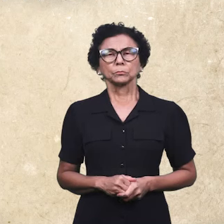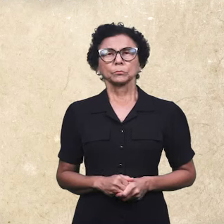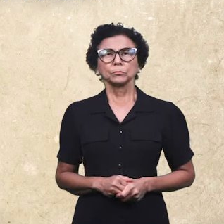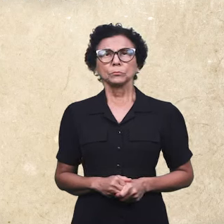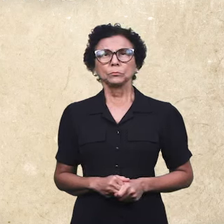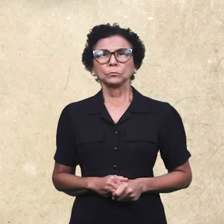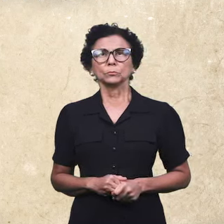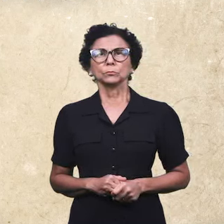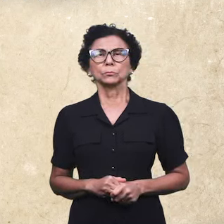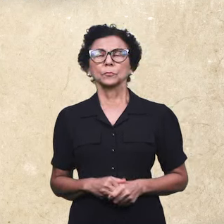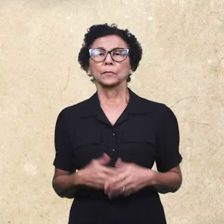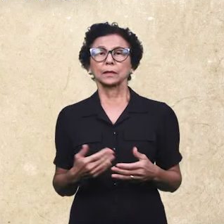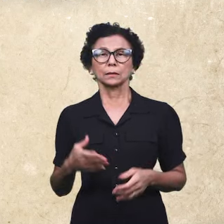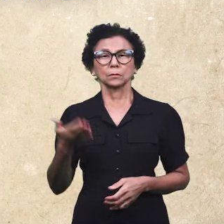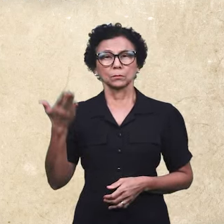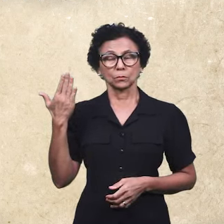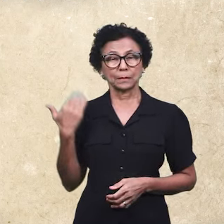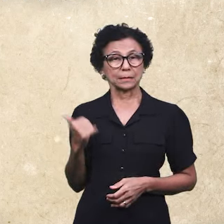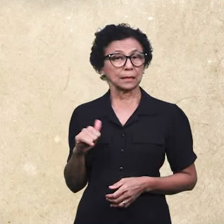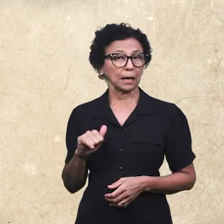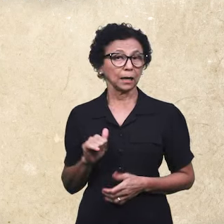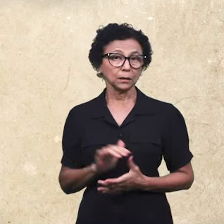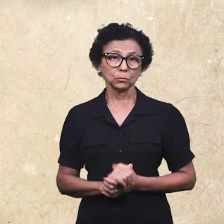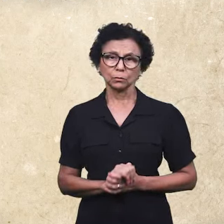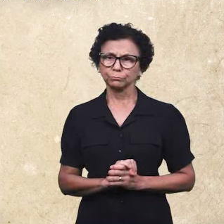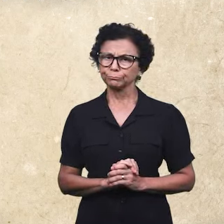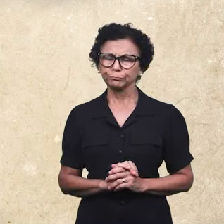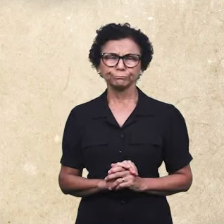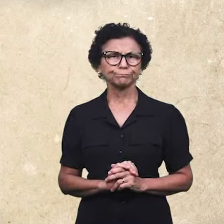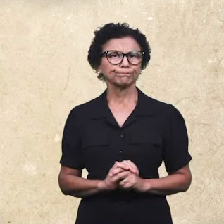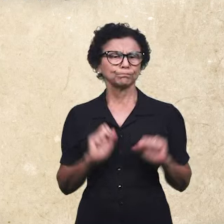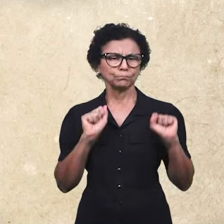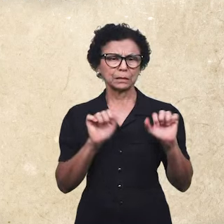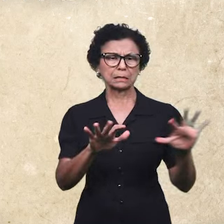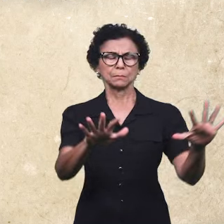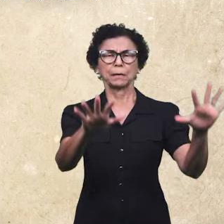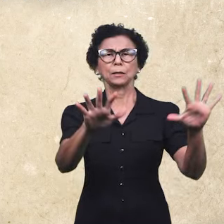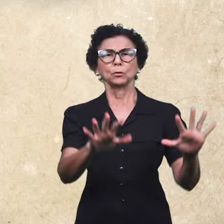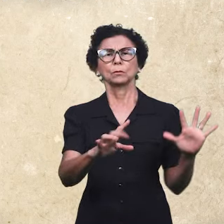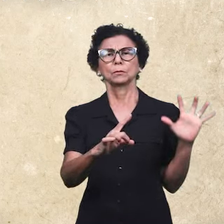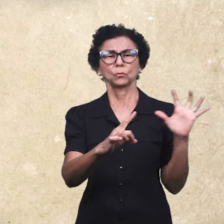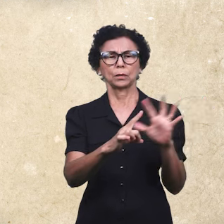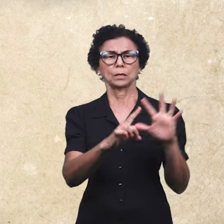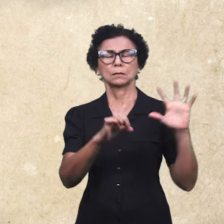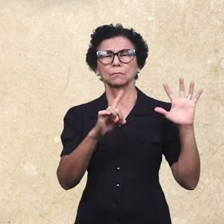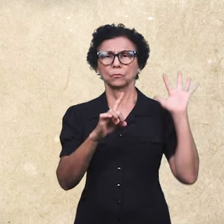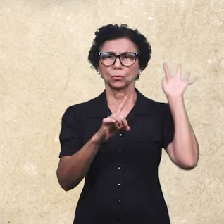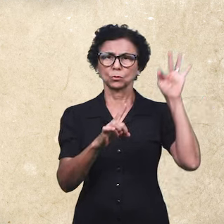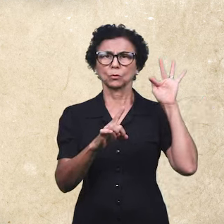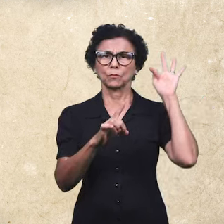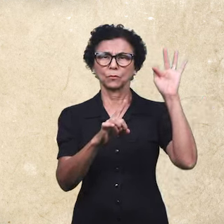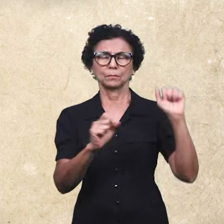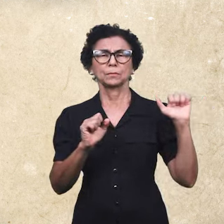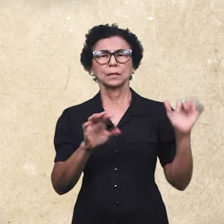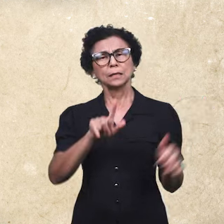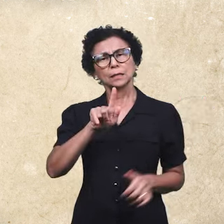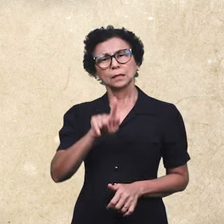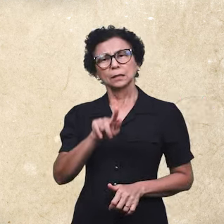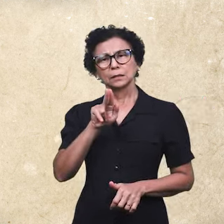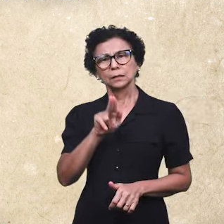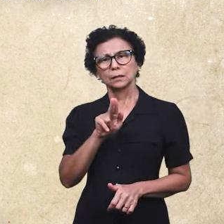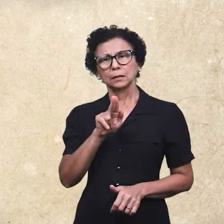ele imperou naquele momento. Então, Paulo previamente já estava advertendo sobre isso. Né? O gnosticismo, que é a